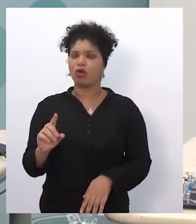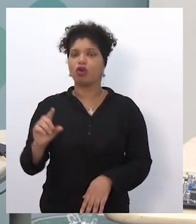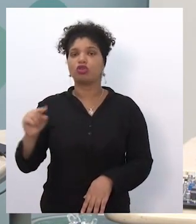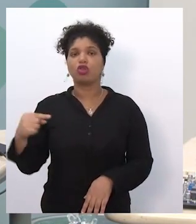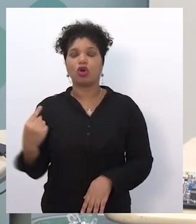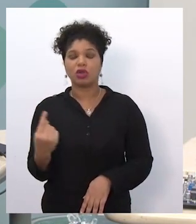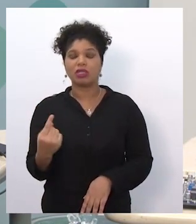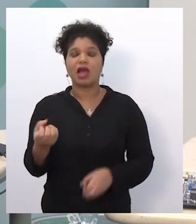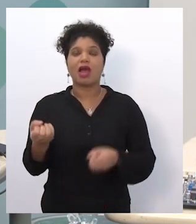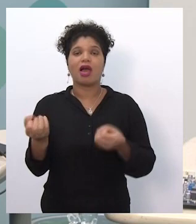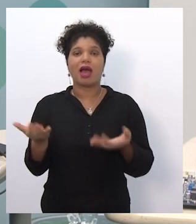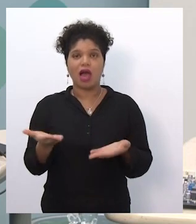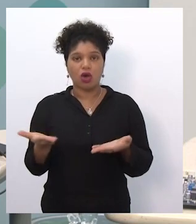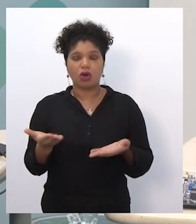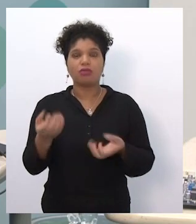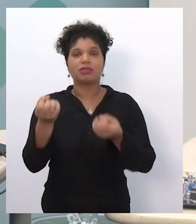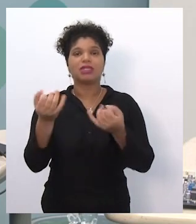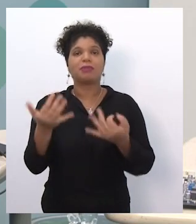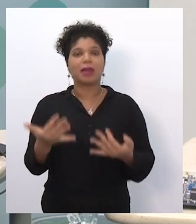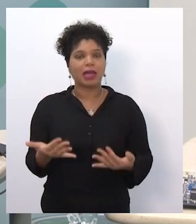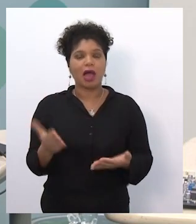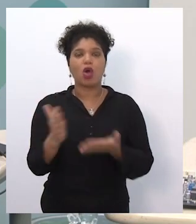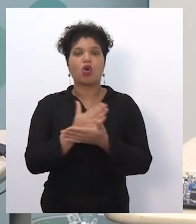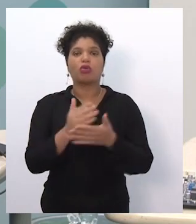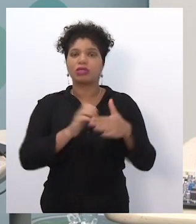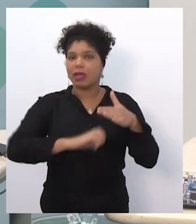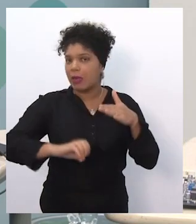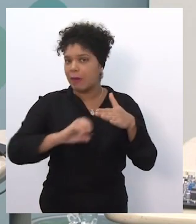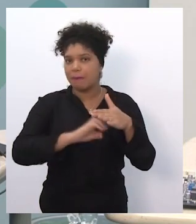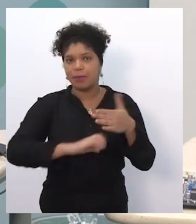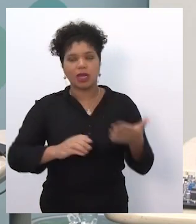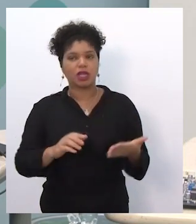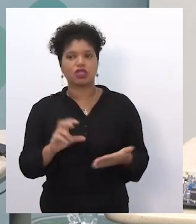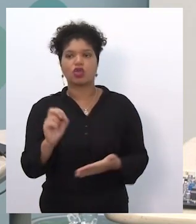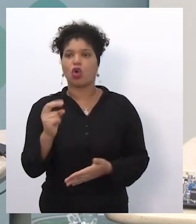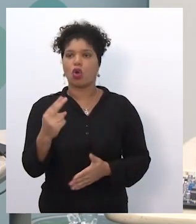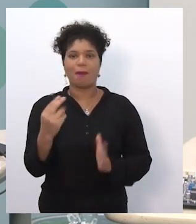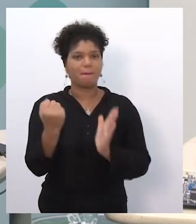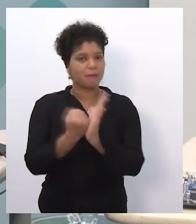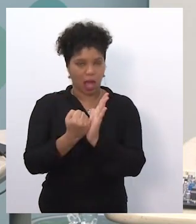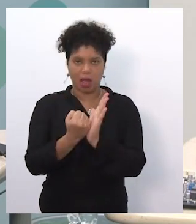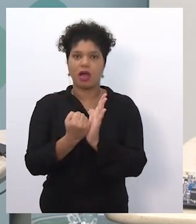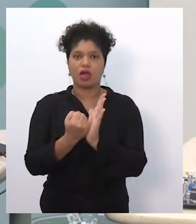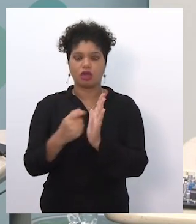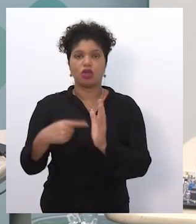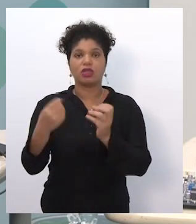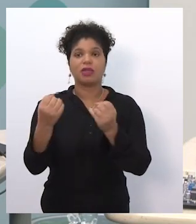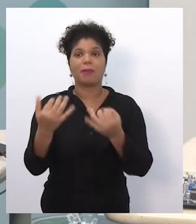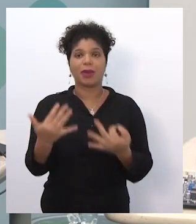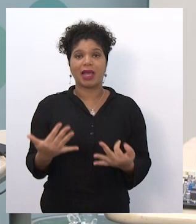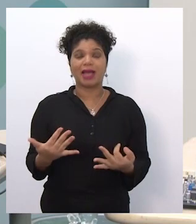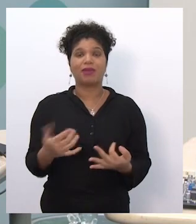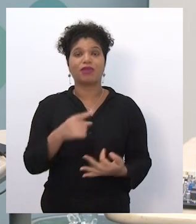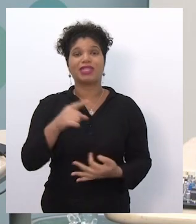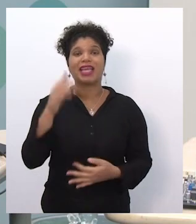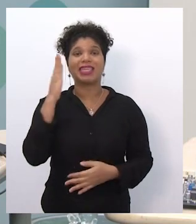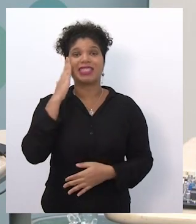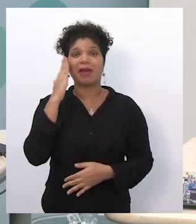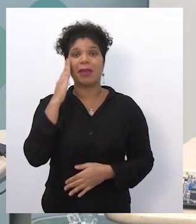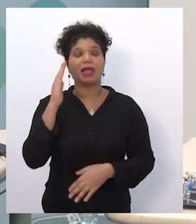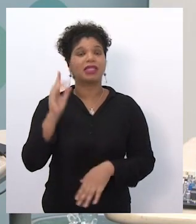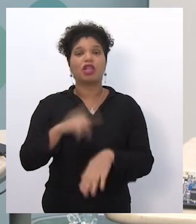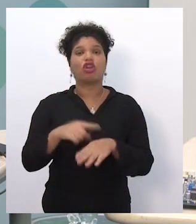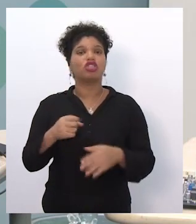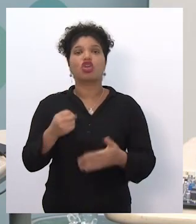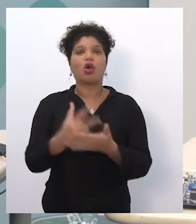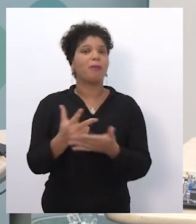estamos falando aqui de algumas empresas, de algumas marcas, porque é importante para vocês